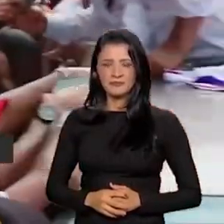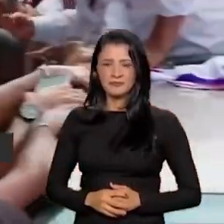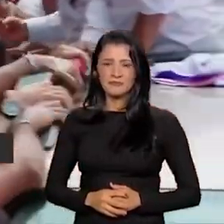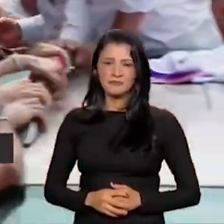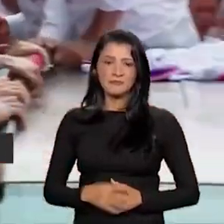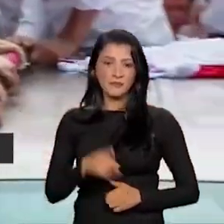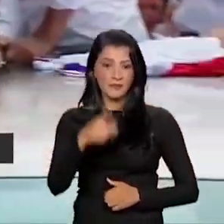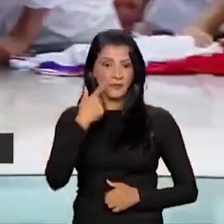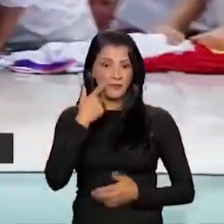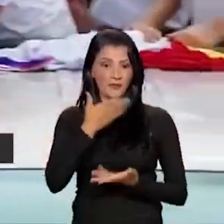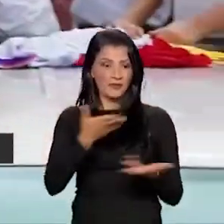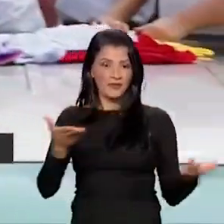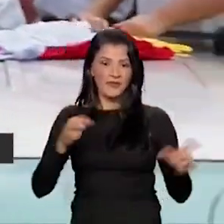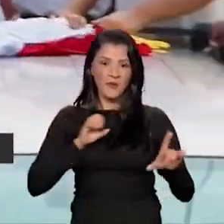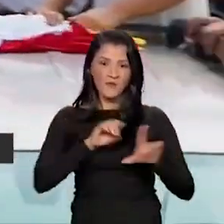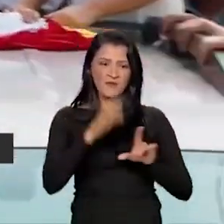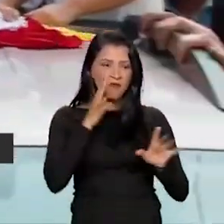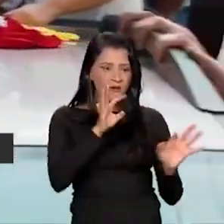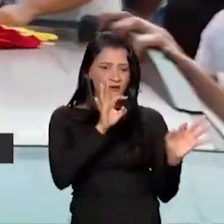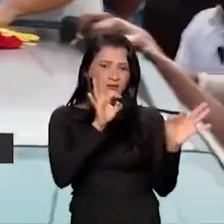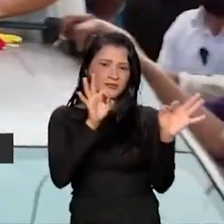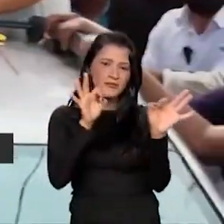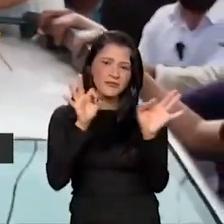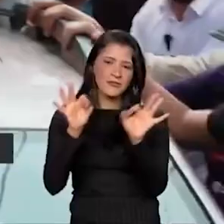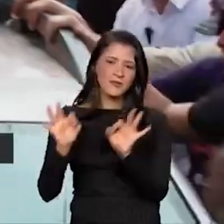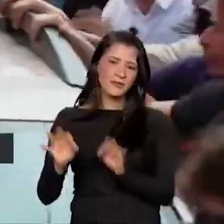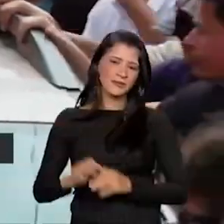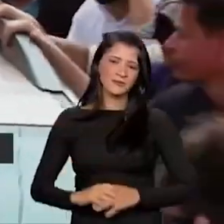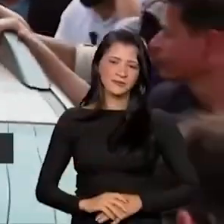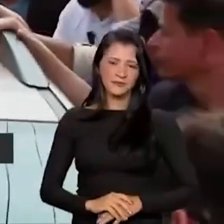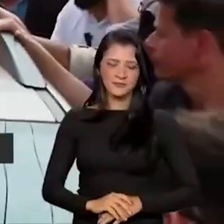que você acompanha ao vivo.